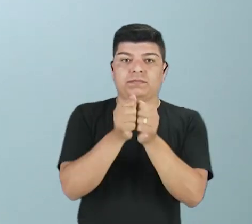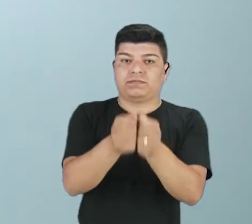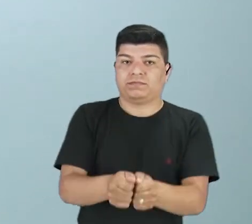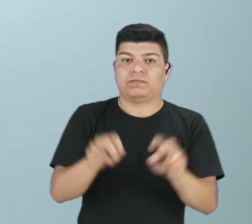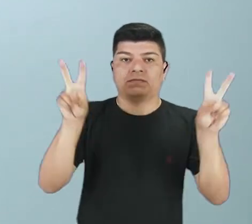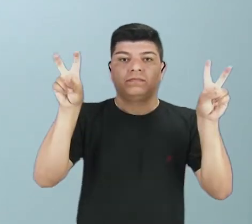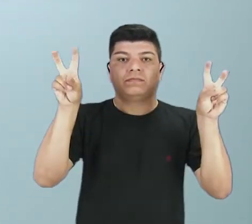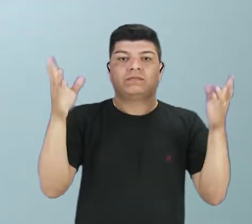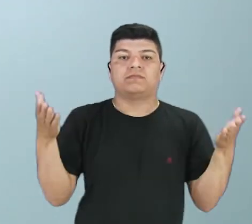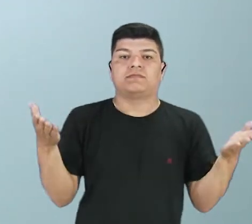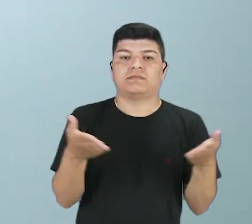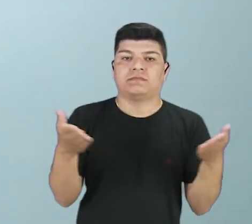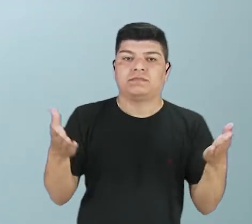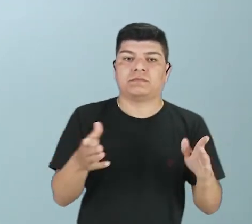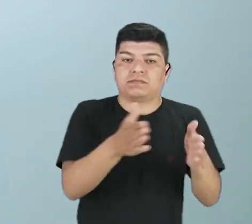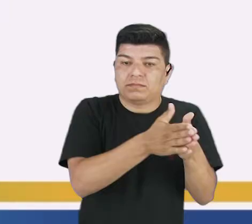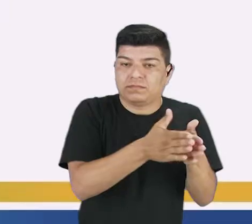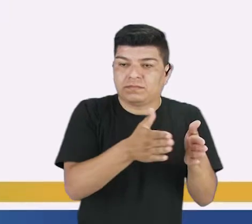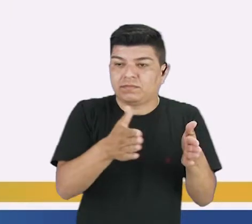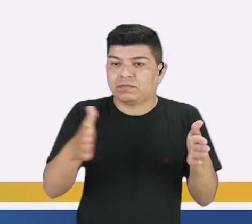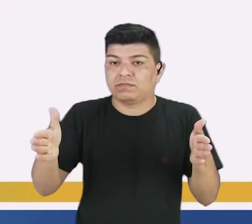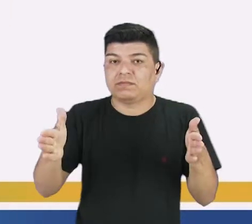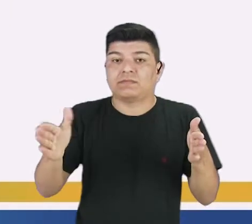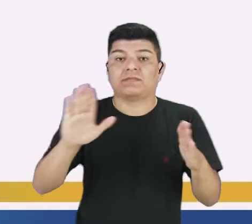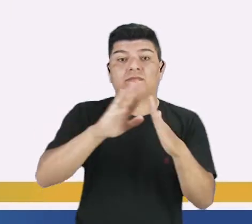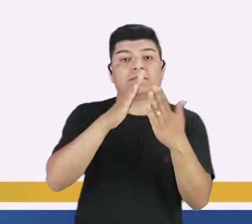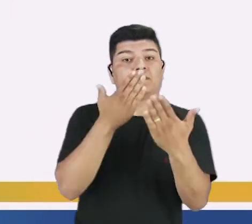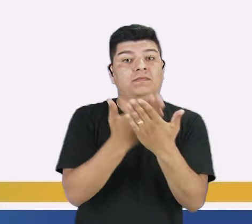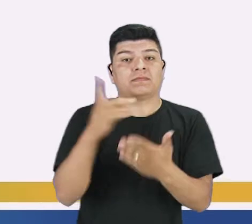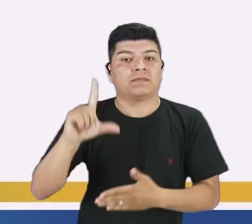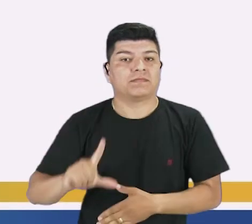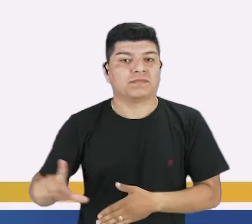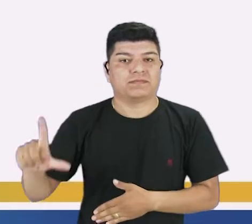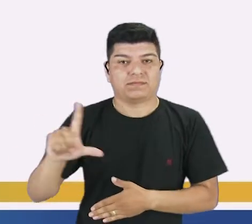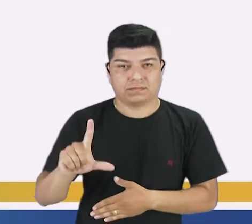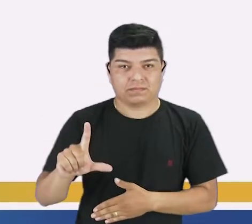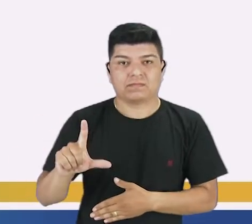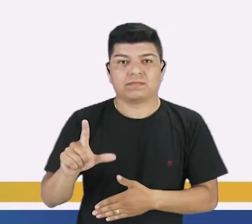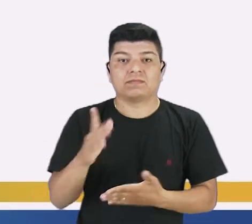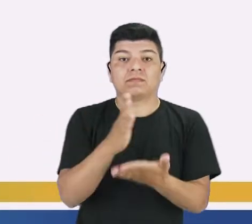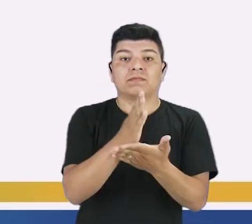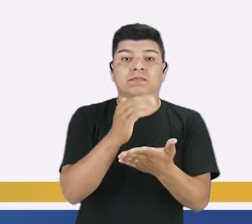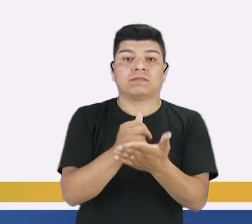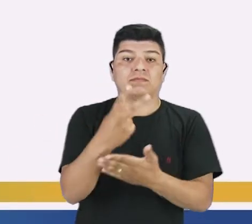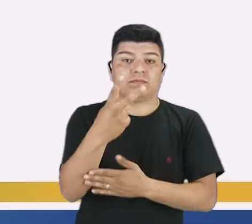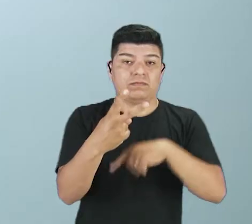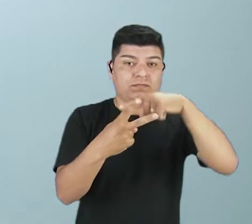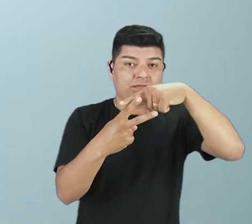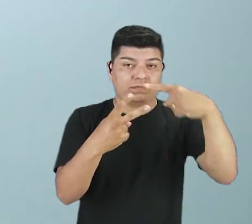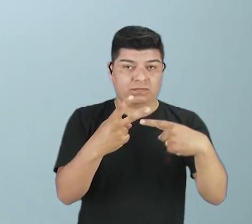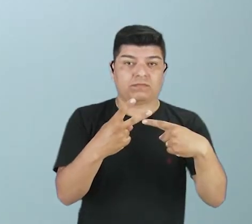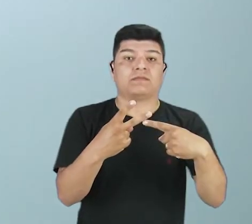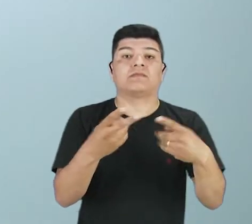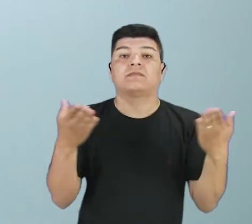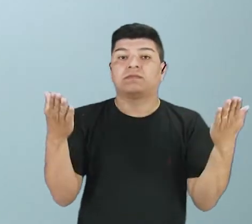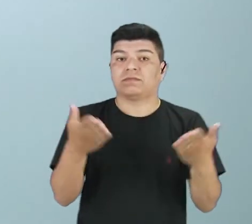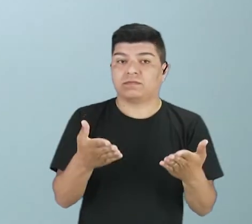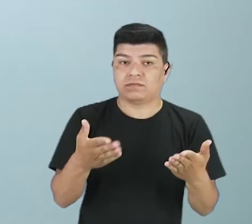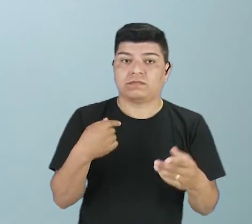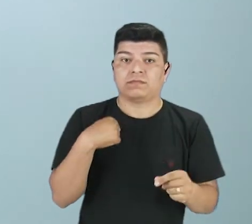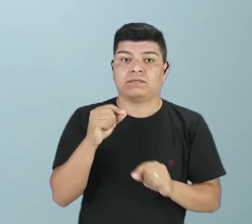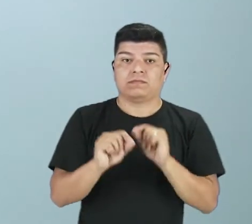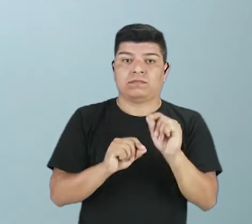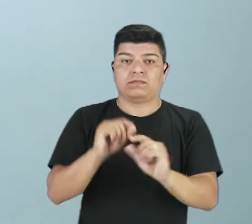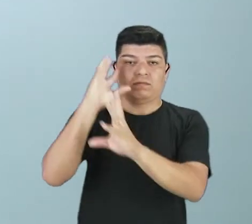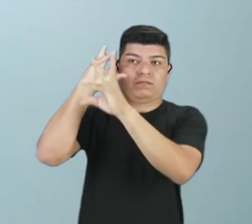de hoje é a linha do tempo das escolas literárias. Vamos dividir em dois momentos, e nesse momento nós vamos fazer